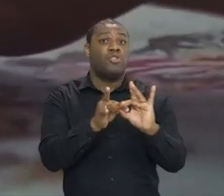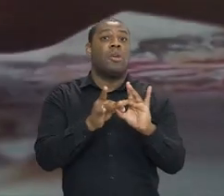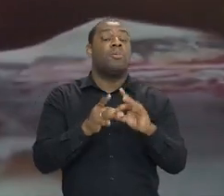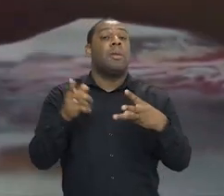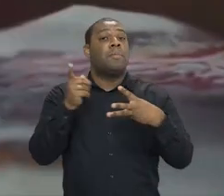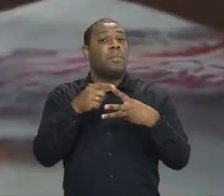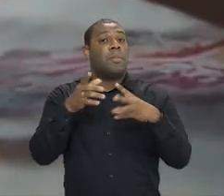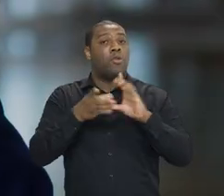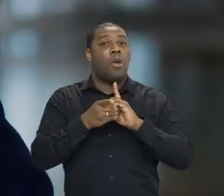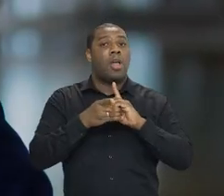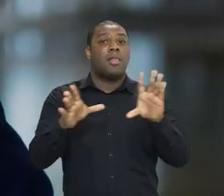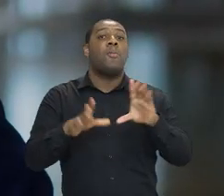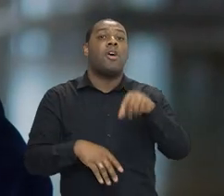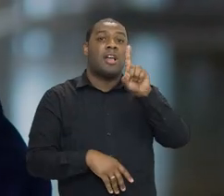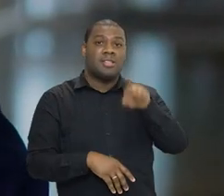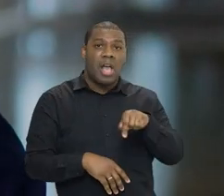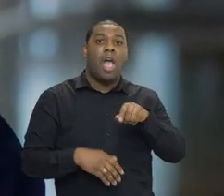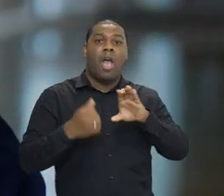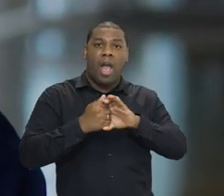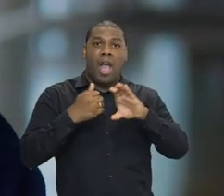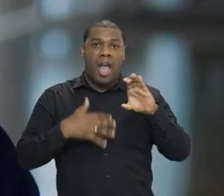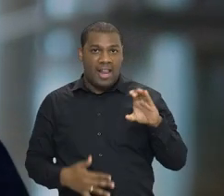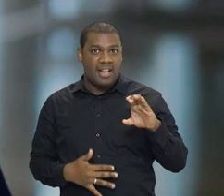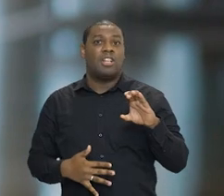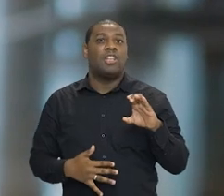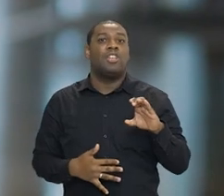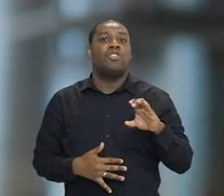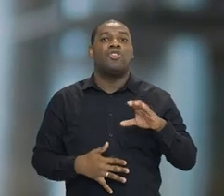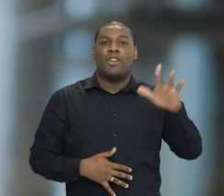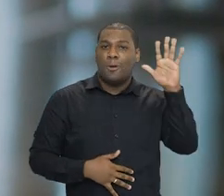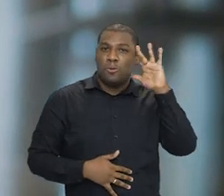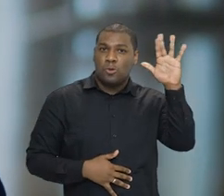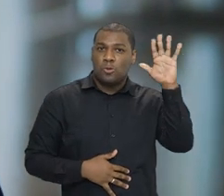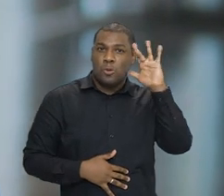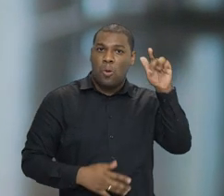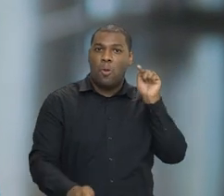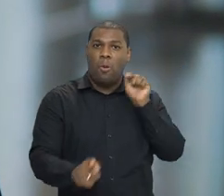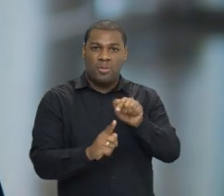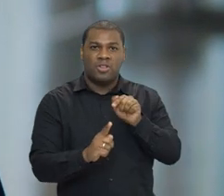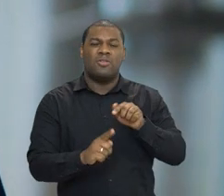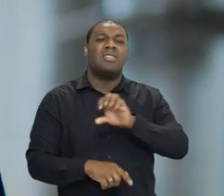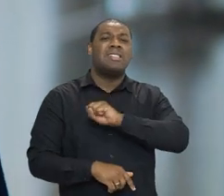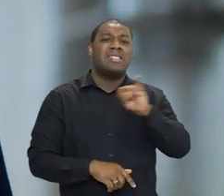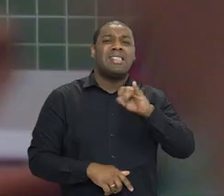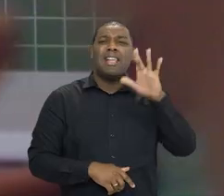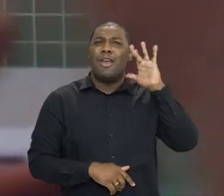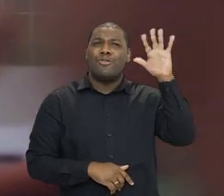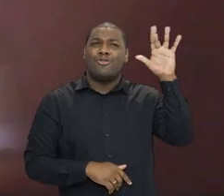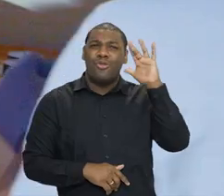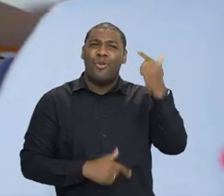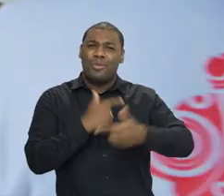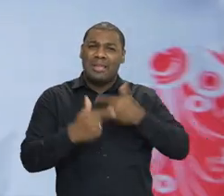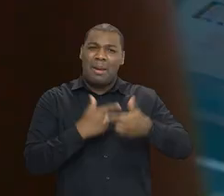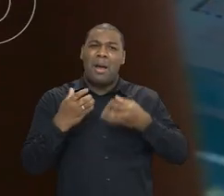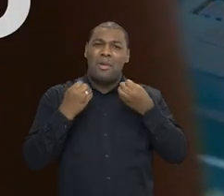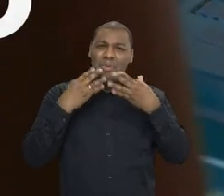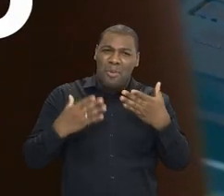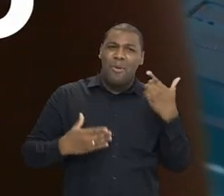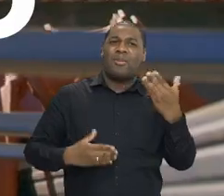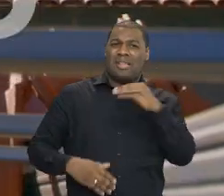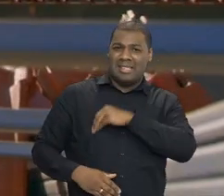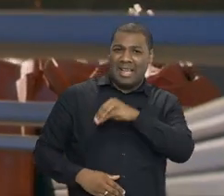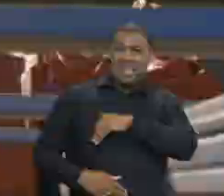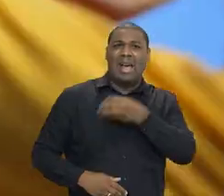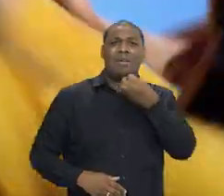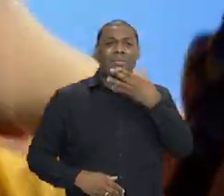união. Democracia é a matéria-prima para a realização dos nossos sonhos. Se sonhamos com um bom emprego e um bom